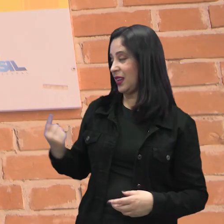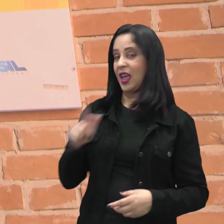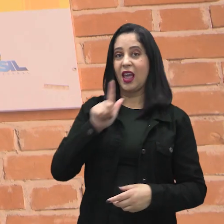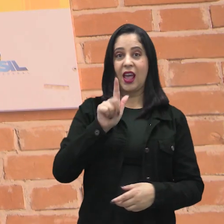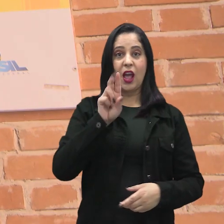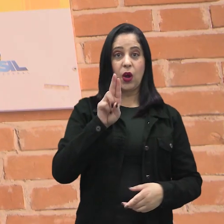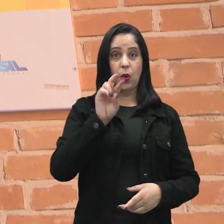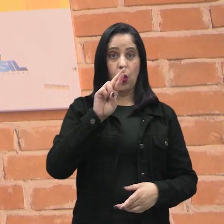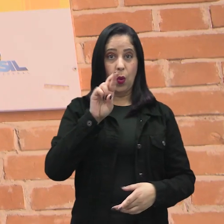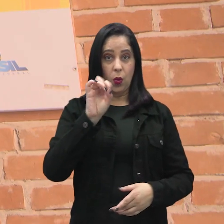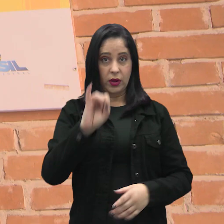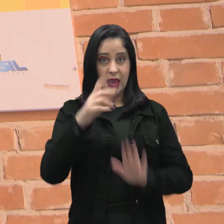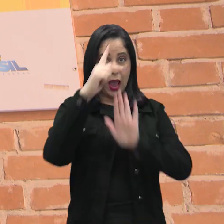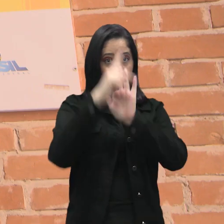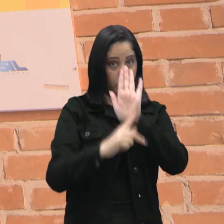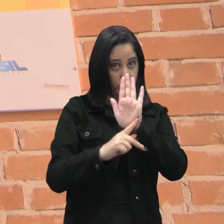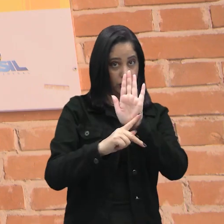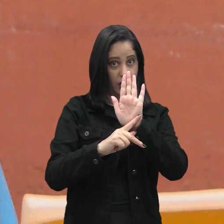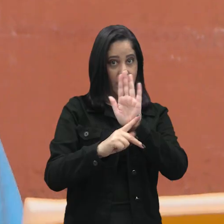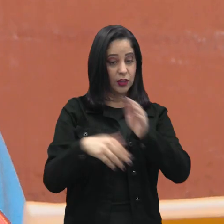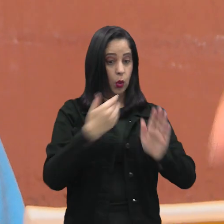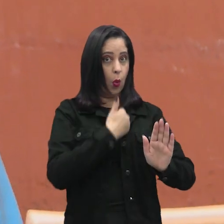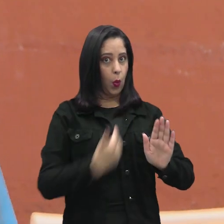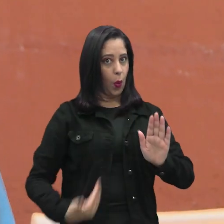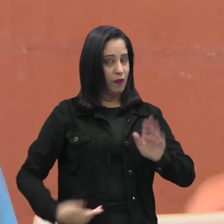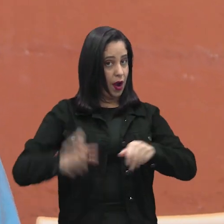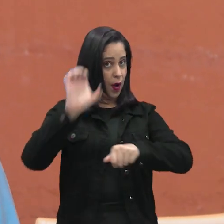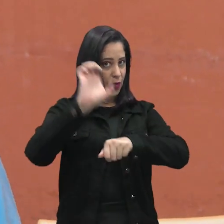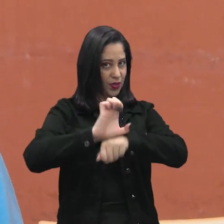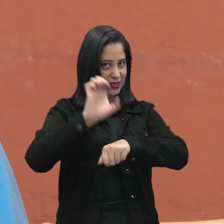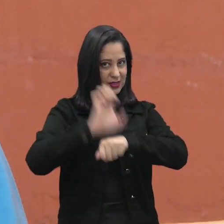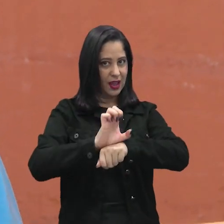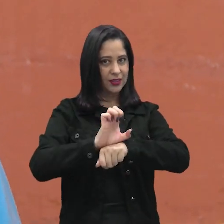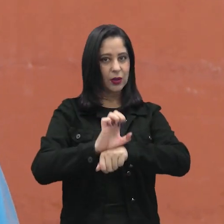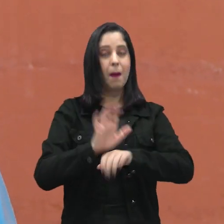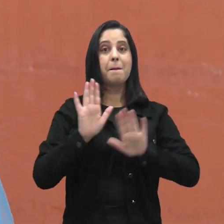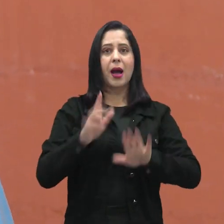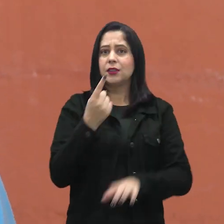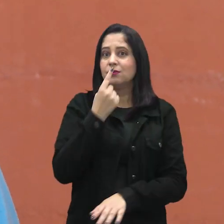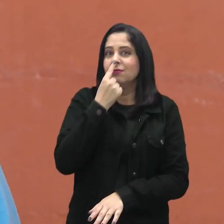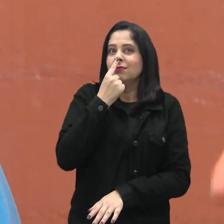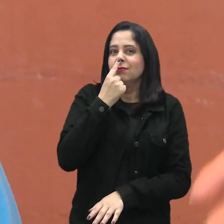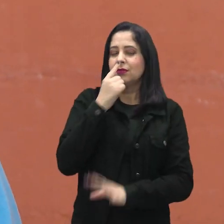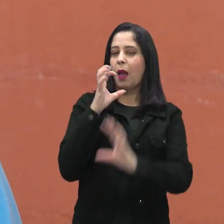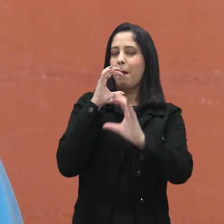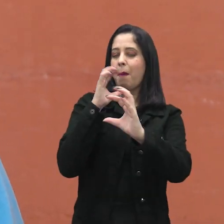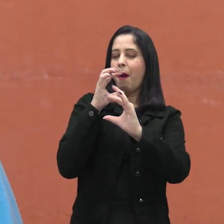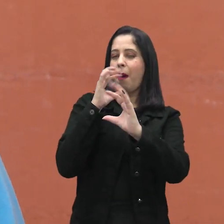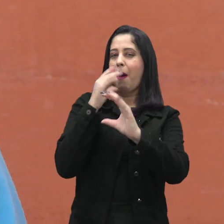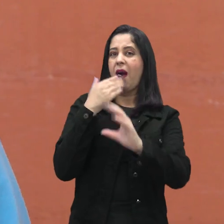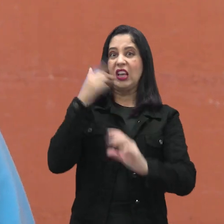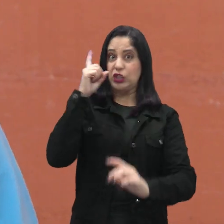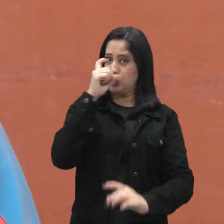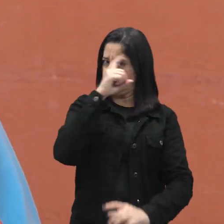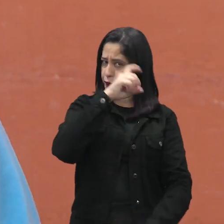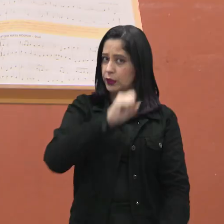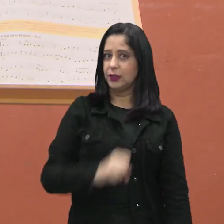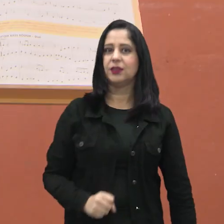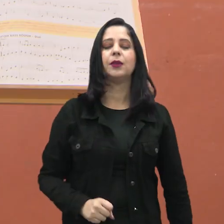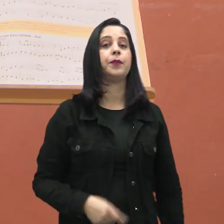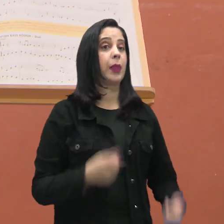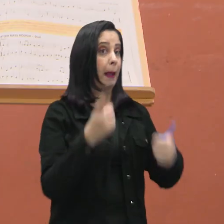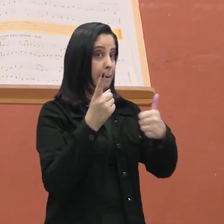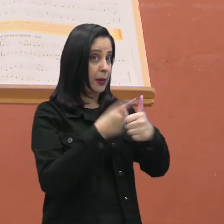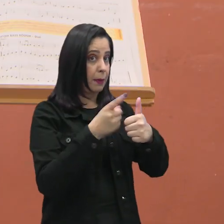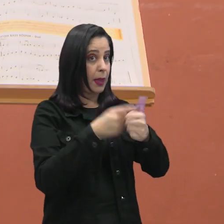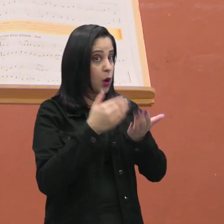educação musical do governo do estado. E dentre todos que aprendeu até hoje, para ela, o trompete é o mais difícil.